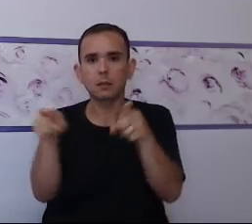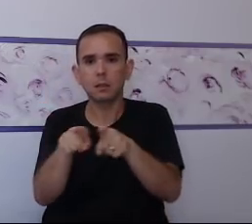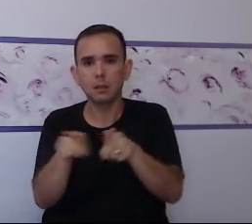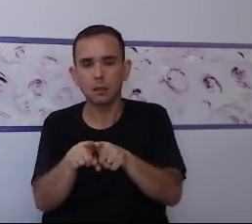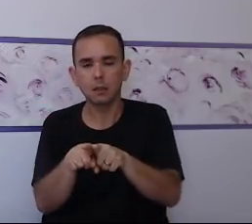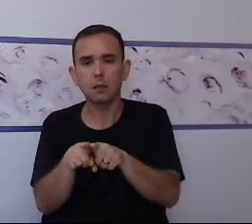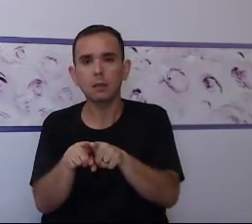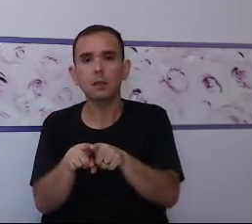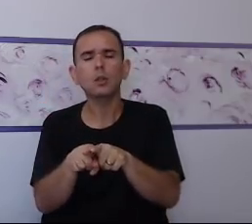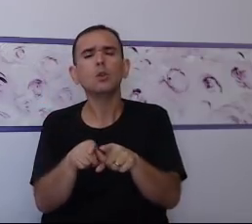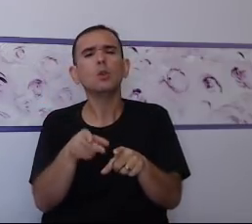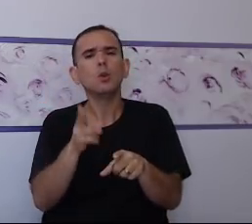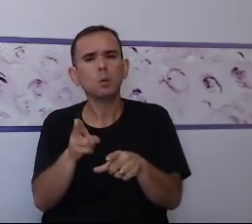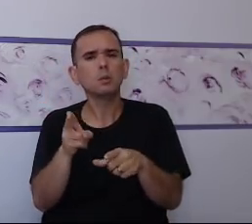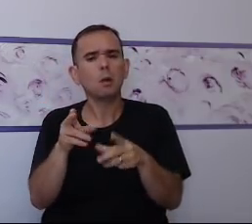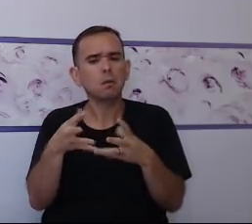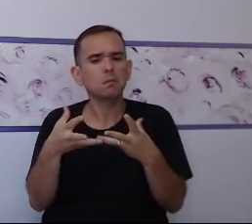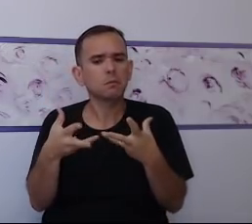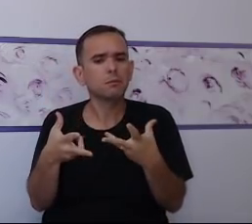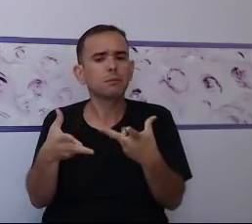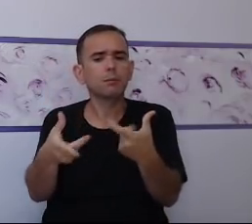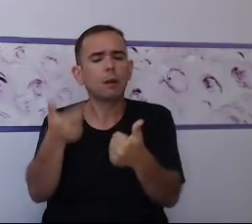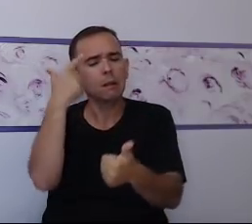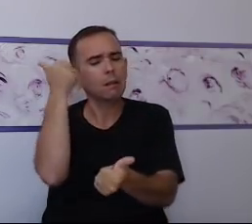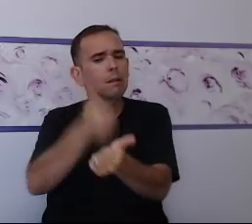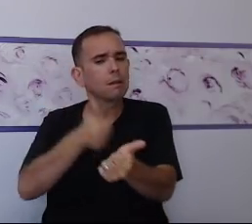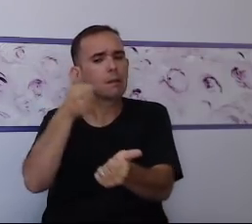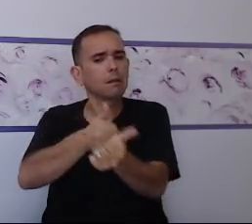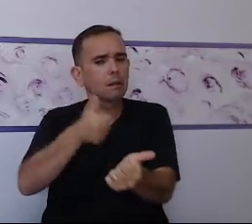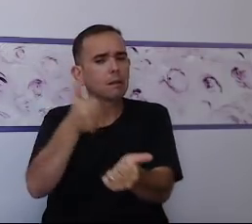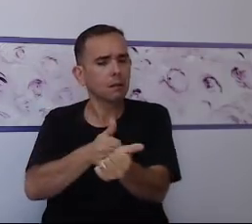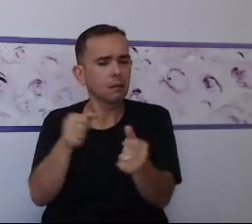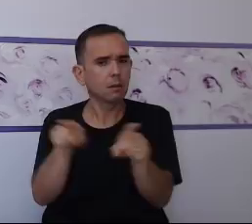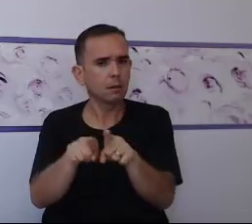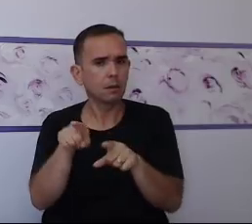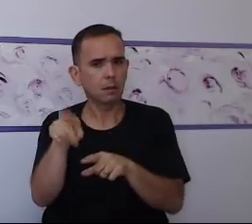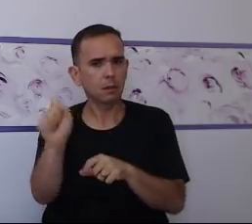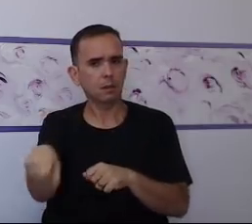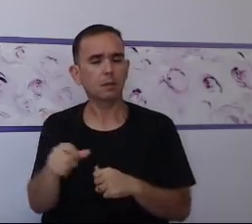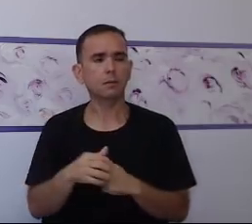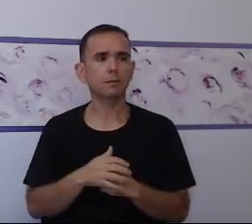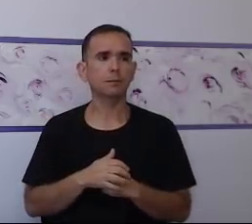e continuar estimulando essa apreensão e essa coordenação motora fina.